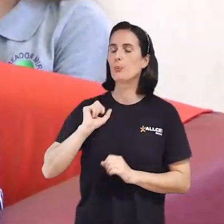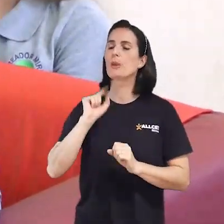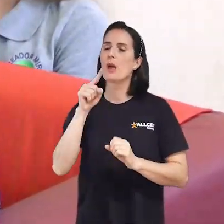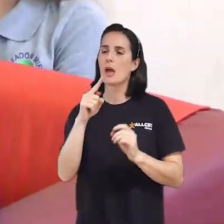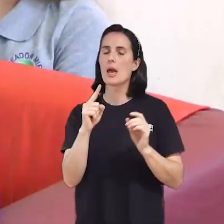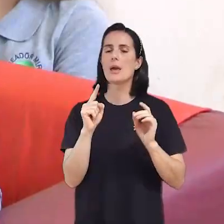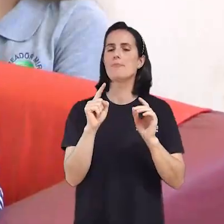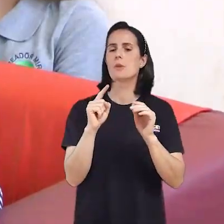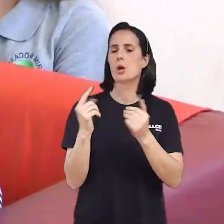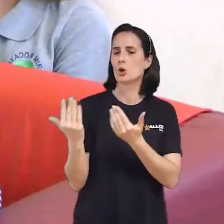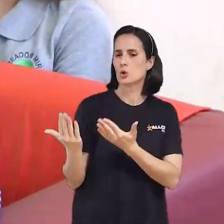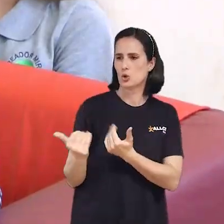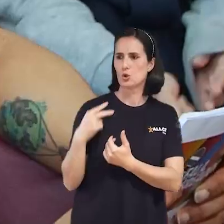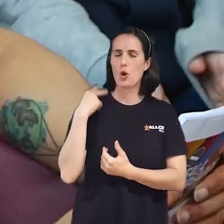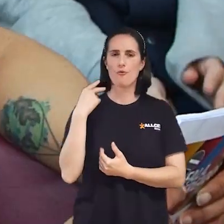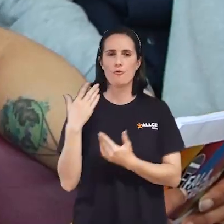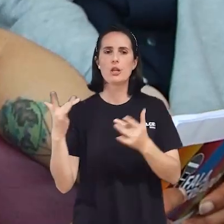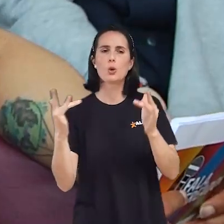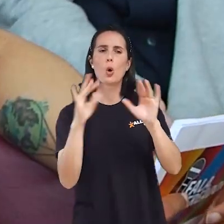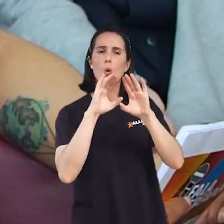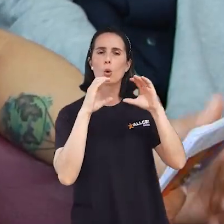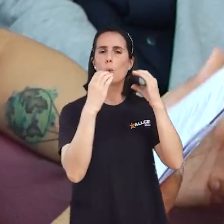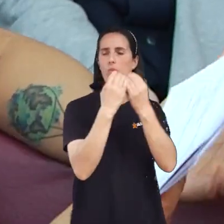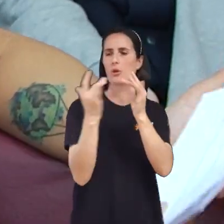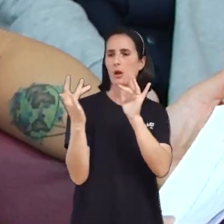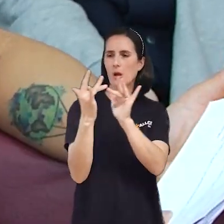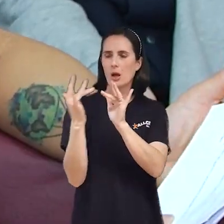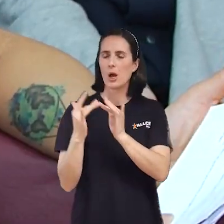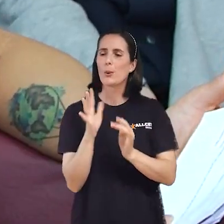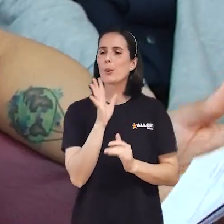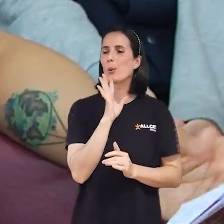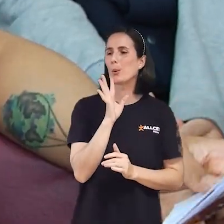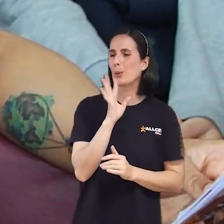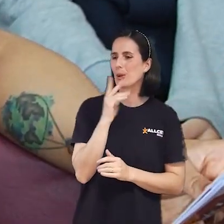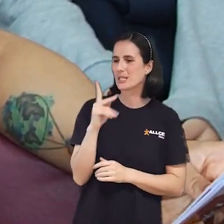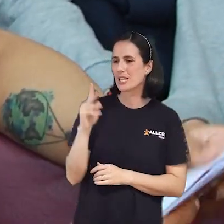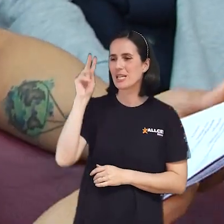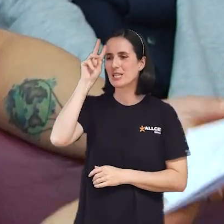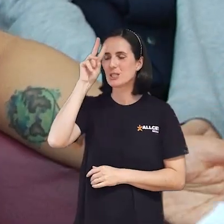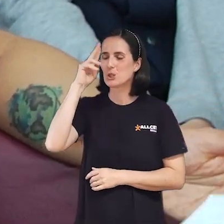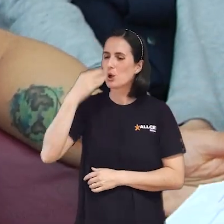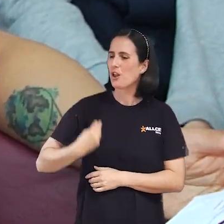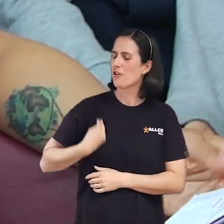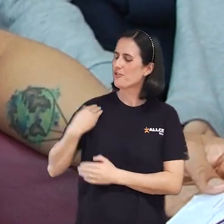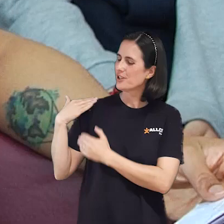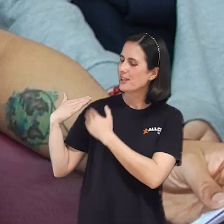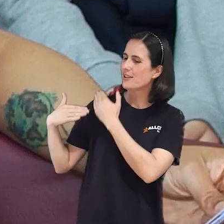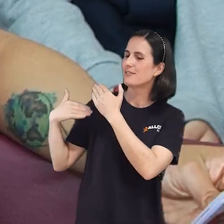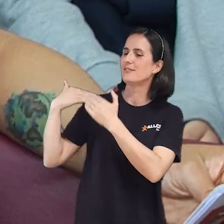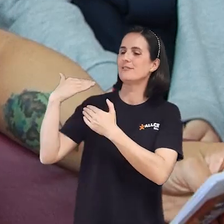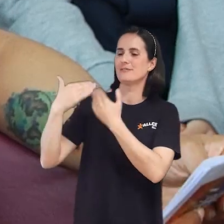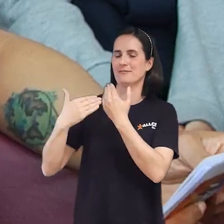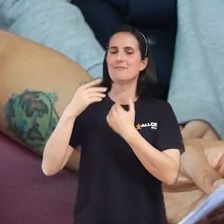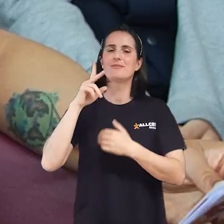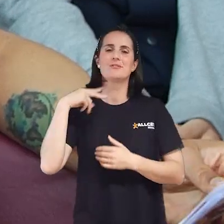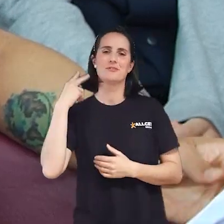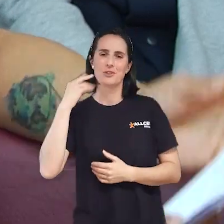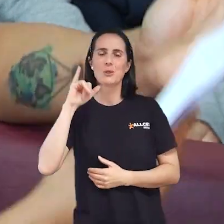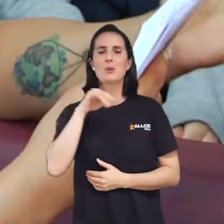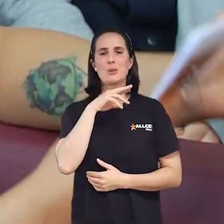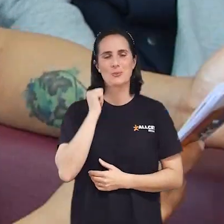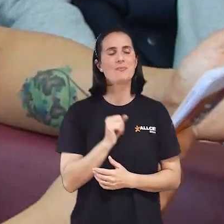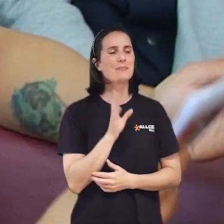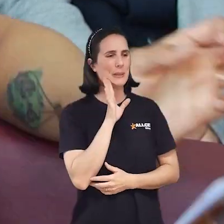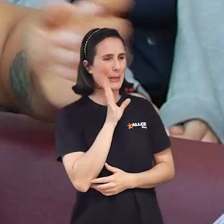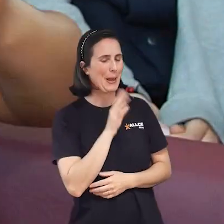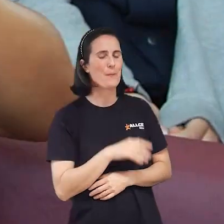acho tudo de bom. Né? Vereador, um dos nossos intuitos do programa Fala Vereador é aproximar